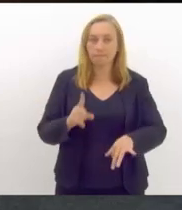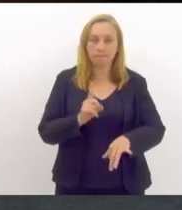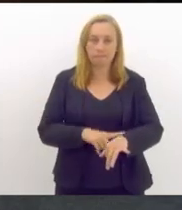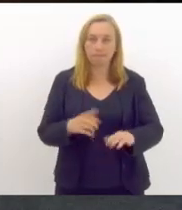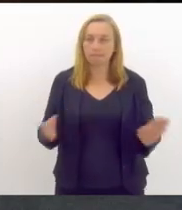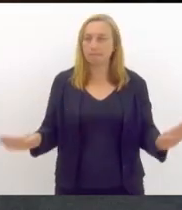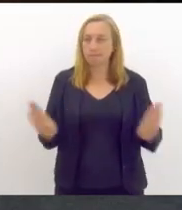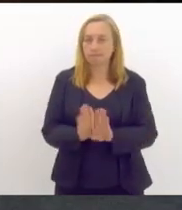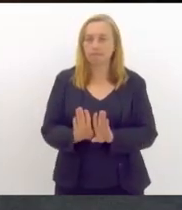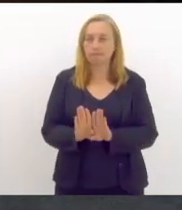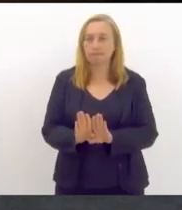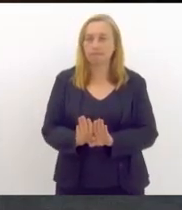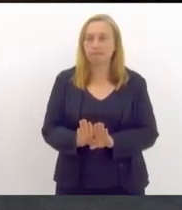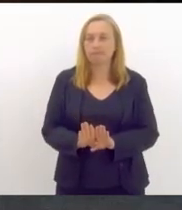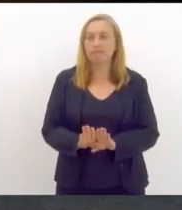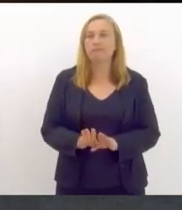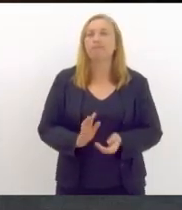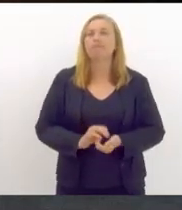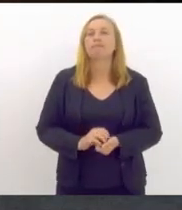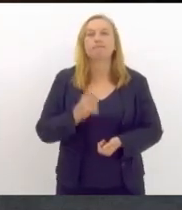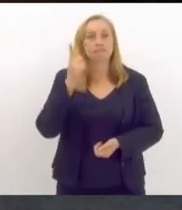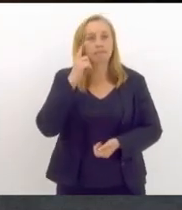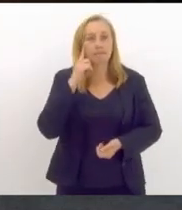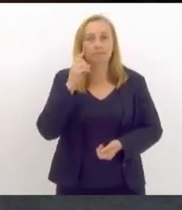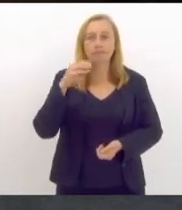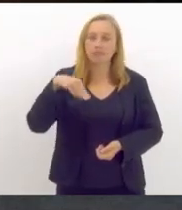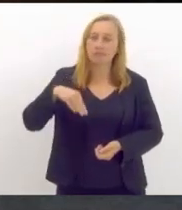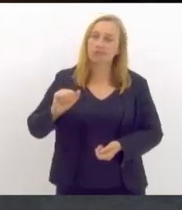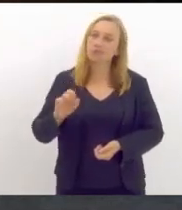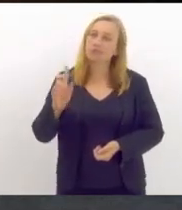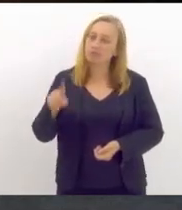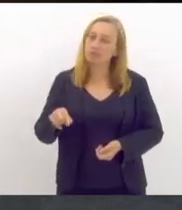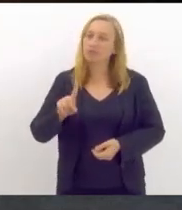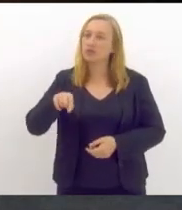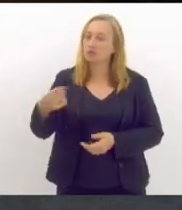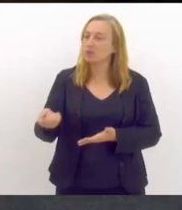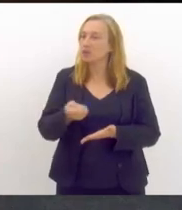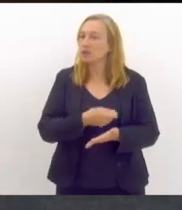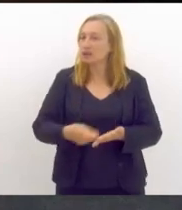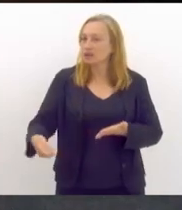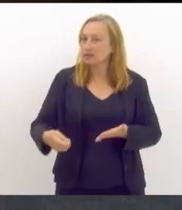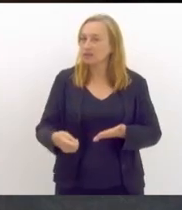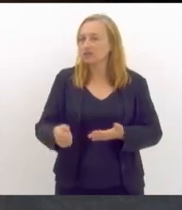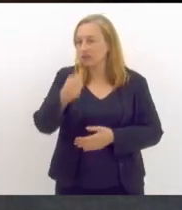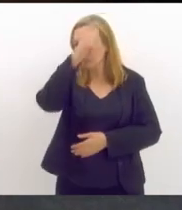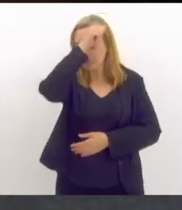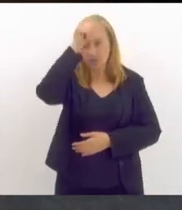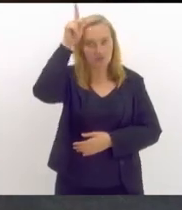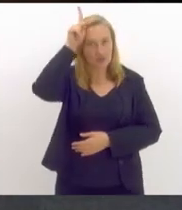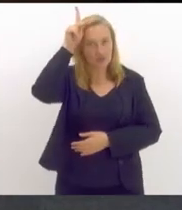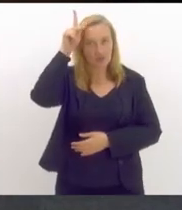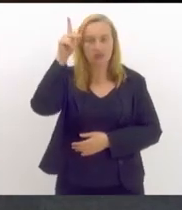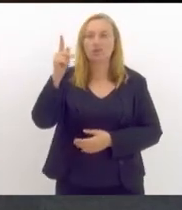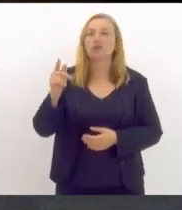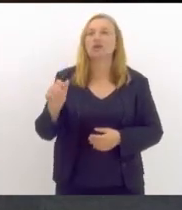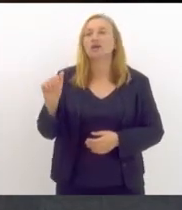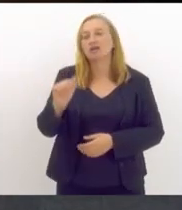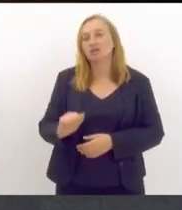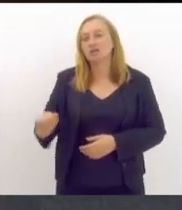então existia uma perspectiva em Macaé depois do convênio assinado entra a prefeitura Associação